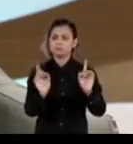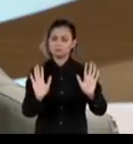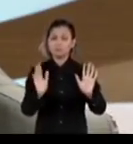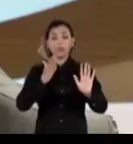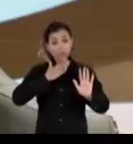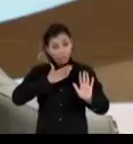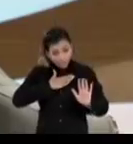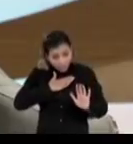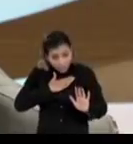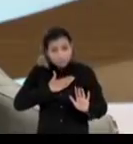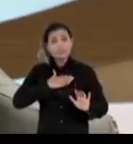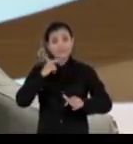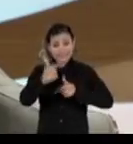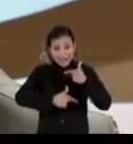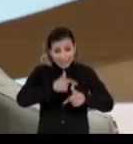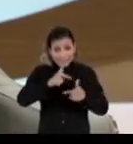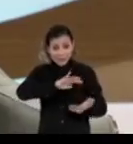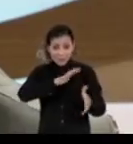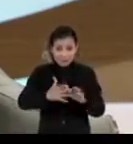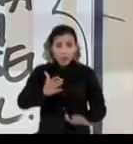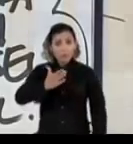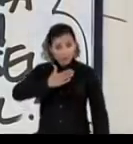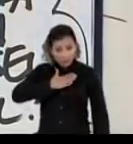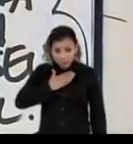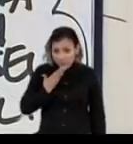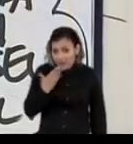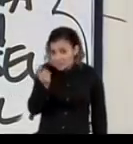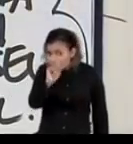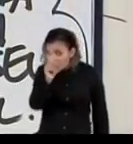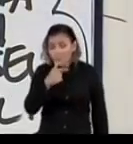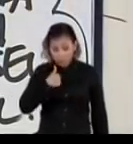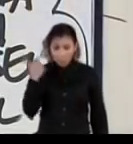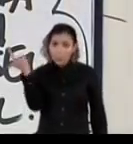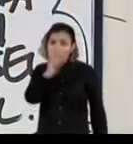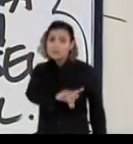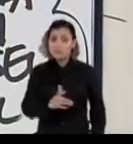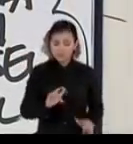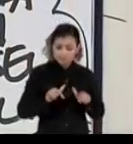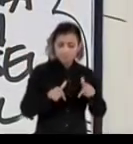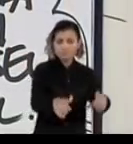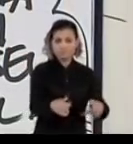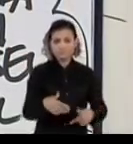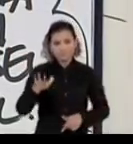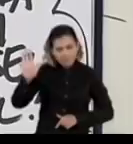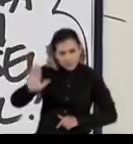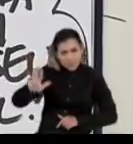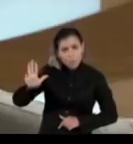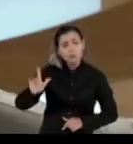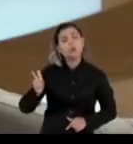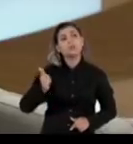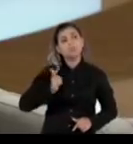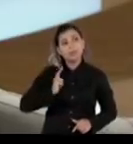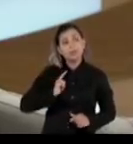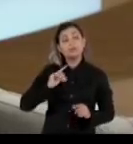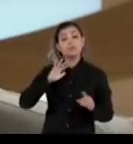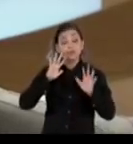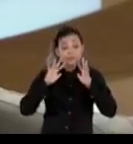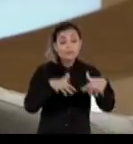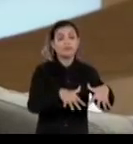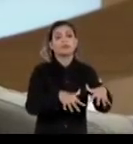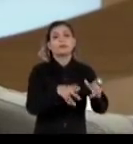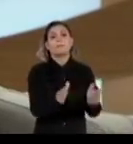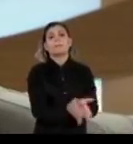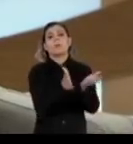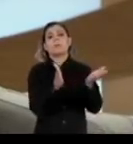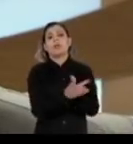a modernização trabalhista no Brasil não era uma coisa fácil. O Lula, eu vou dizer a você, acho que ele deu muita visibilidade à